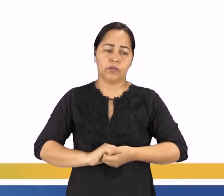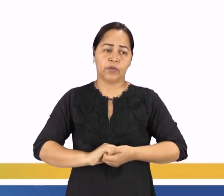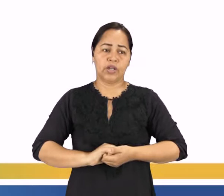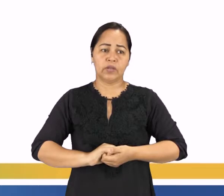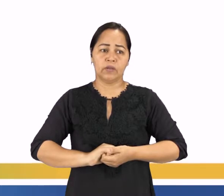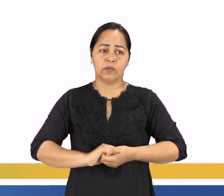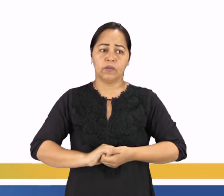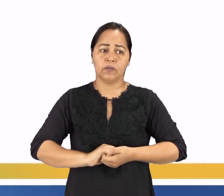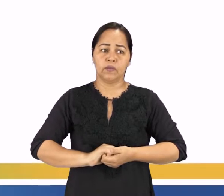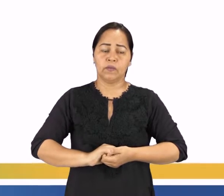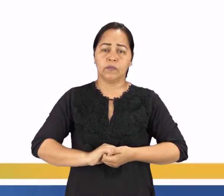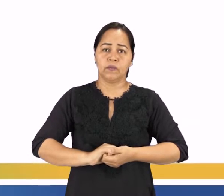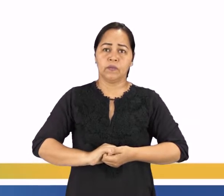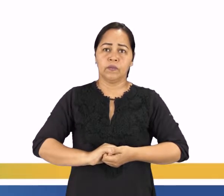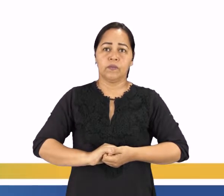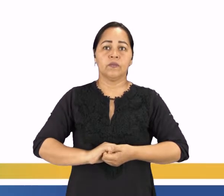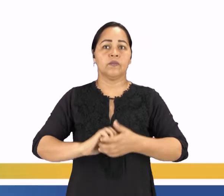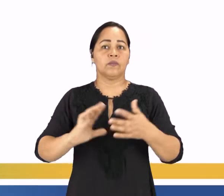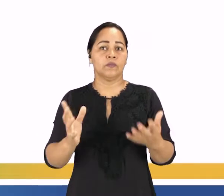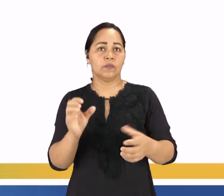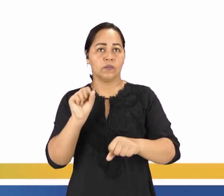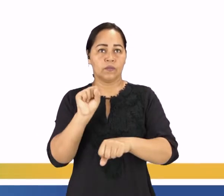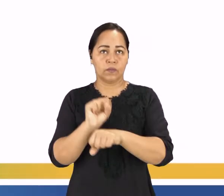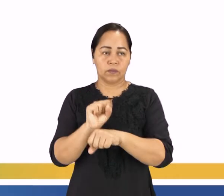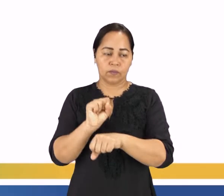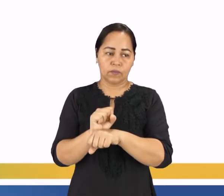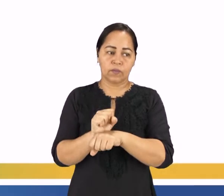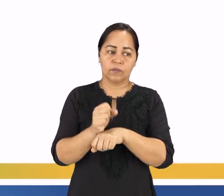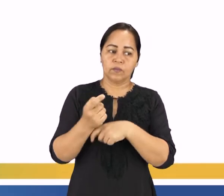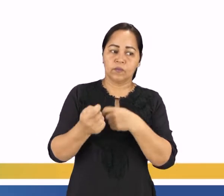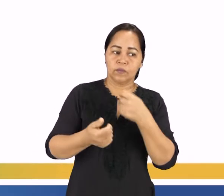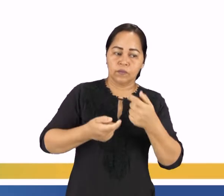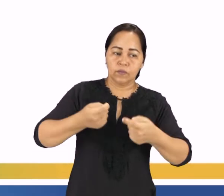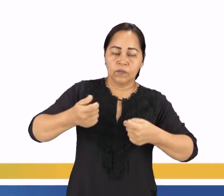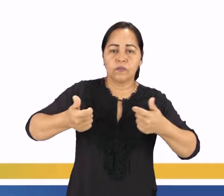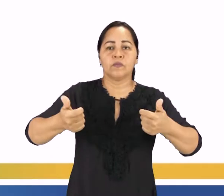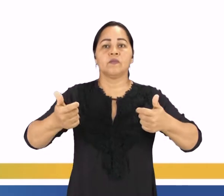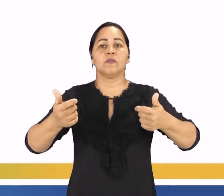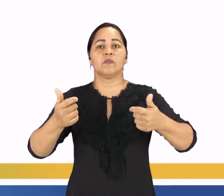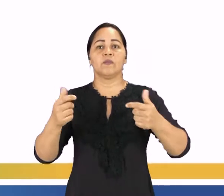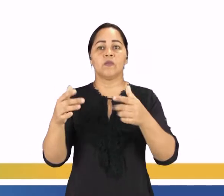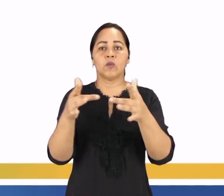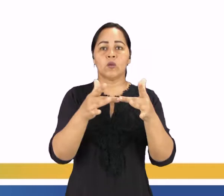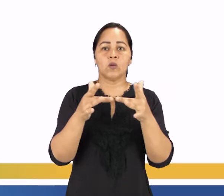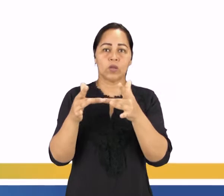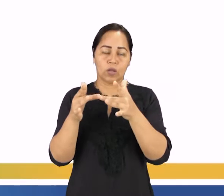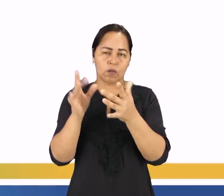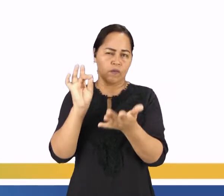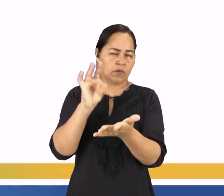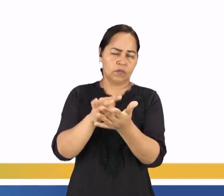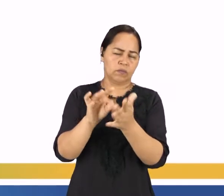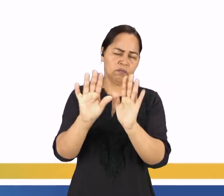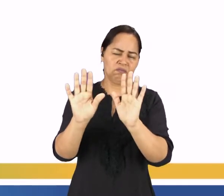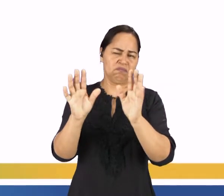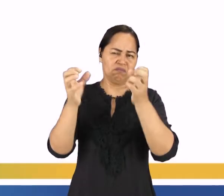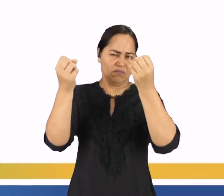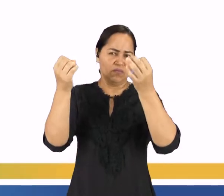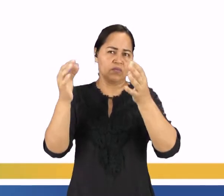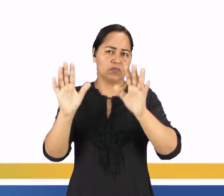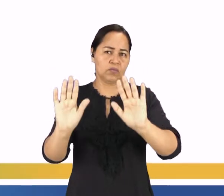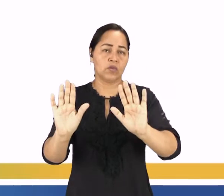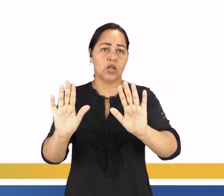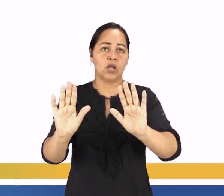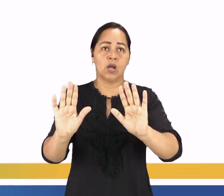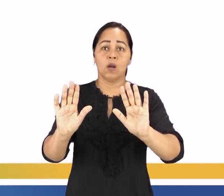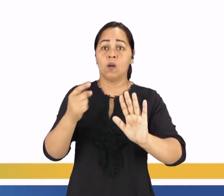comparações extravagantes, guardam poucos pontos de contato com a realidade. Temos aqui um pequeno fragmento do poema Cuerpo